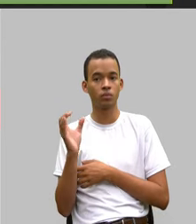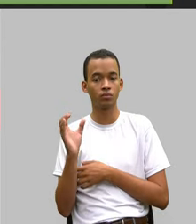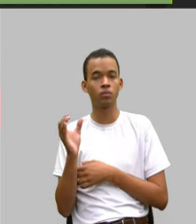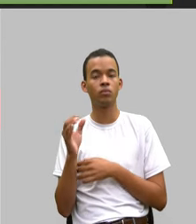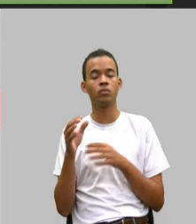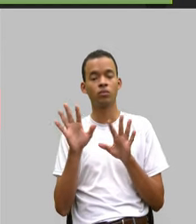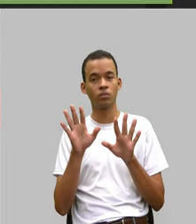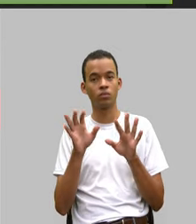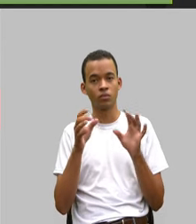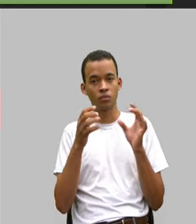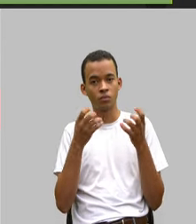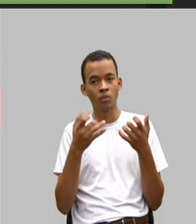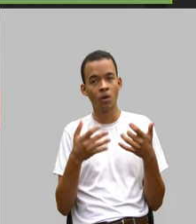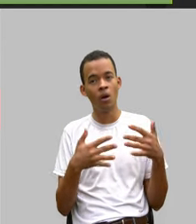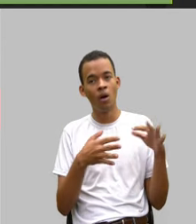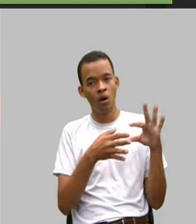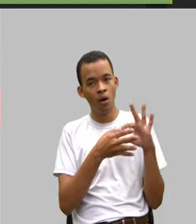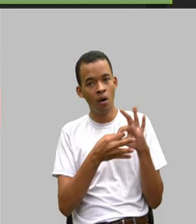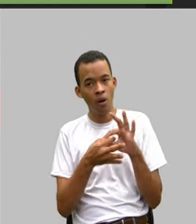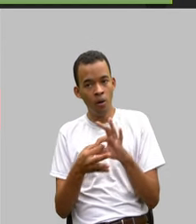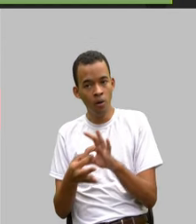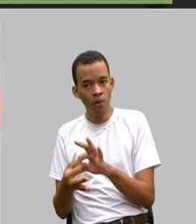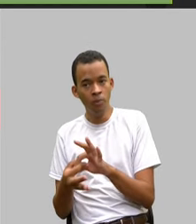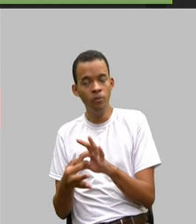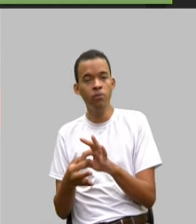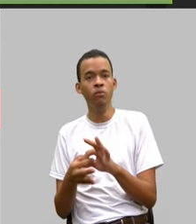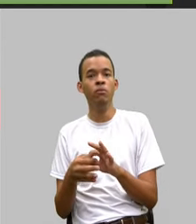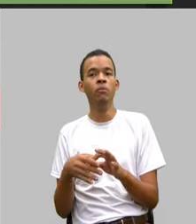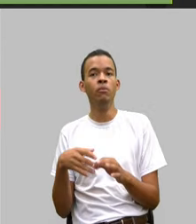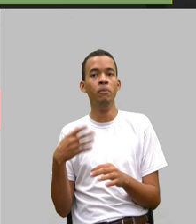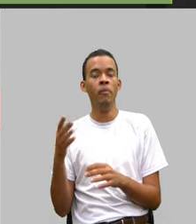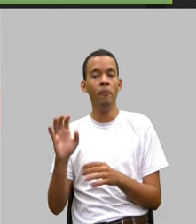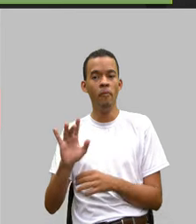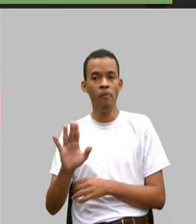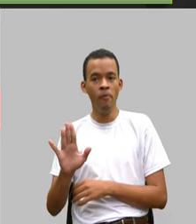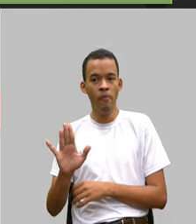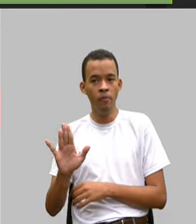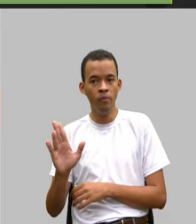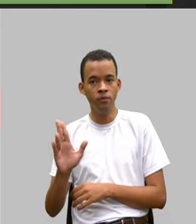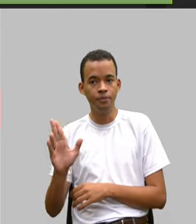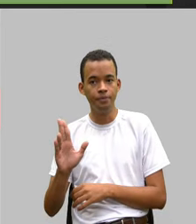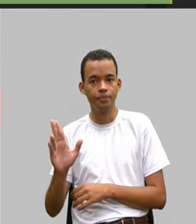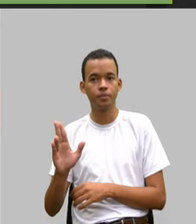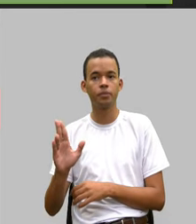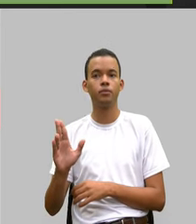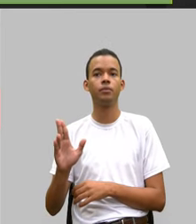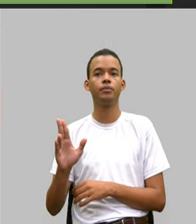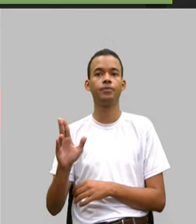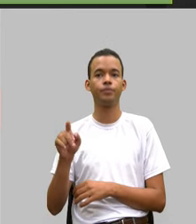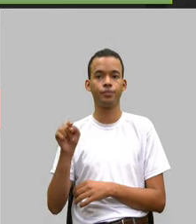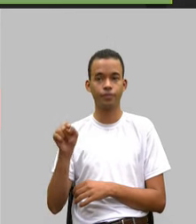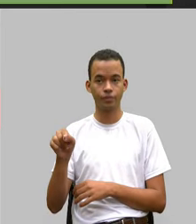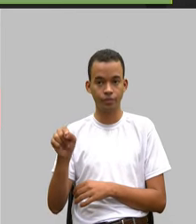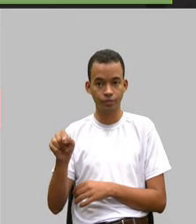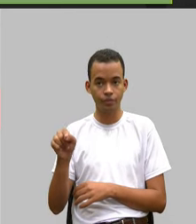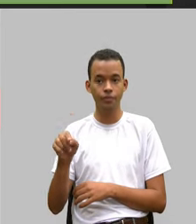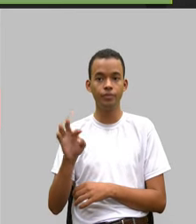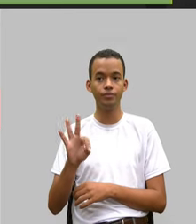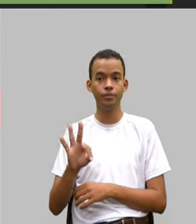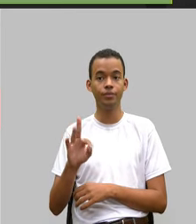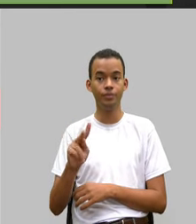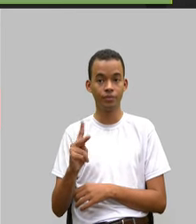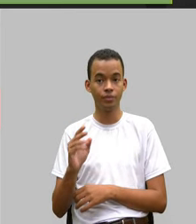Eh a principal substância psicotrópica da cannabis que é o tetrahidrocanabinol Ele ativa